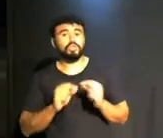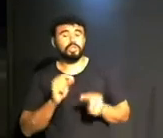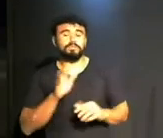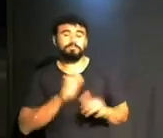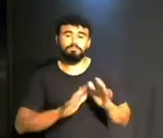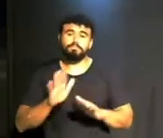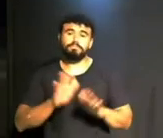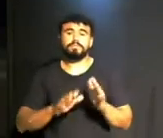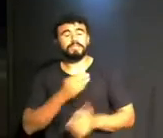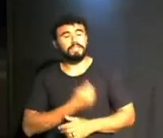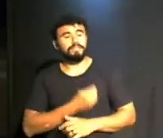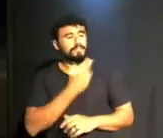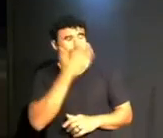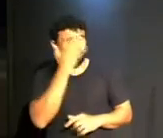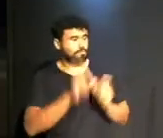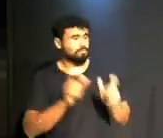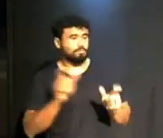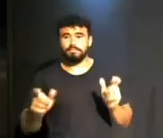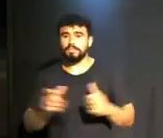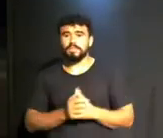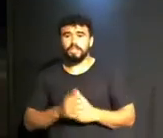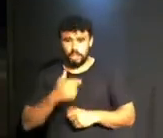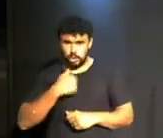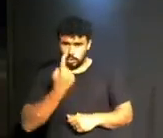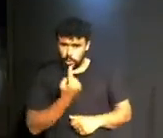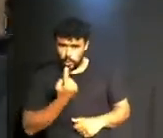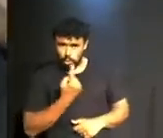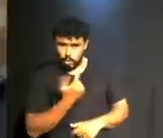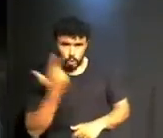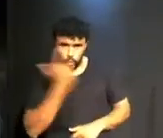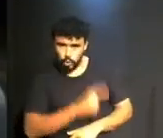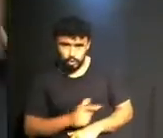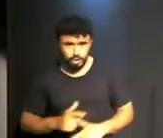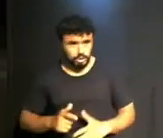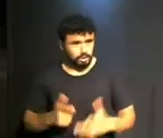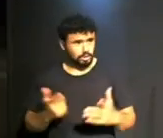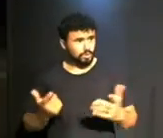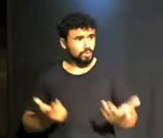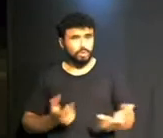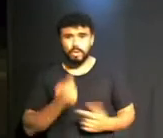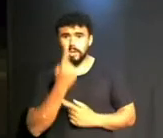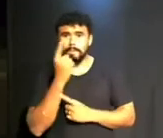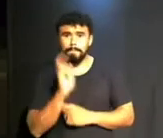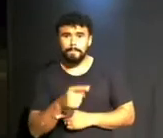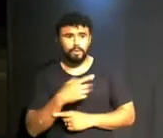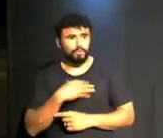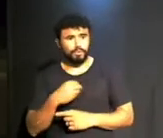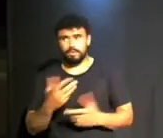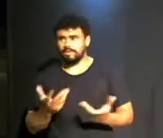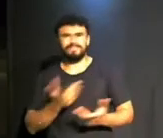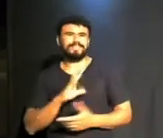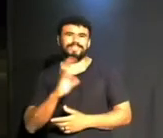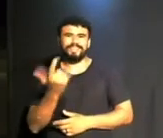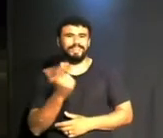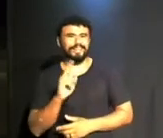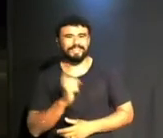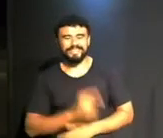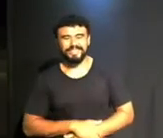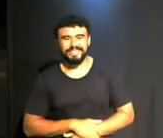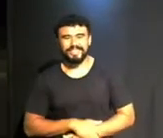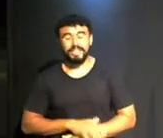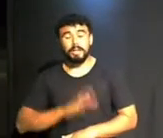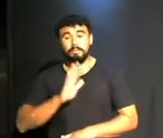de esse cuidado na vida do próximo você acha que eu sozinho consigo acompanhar nossos mais de mil filhos e filhas Claro que não